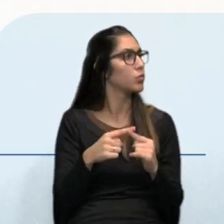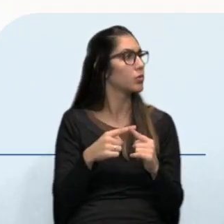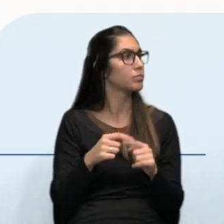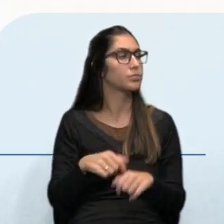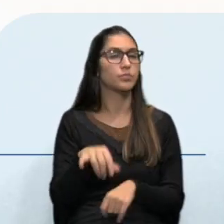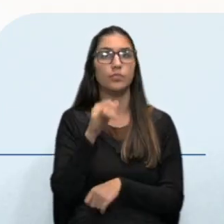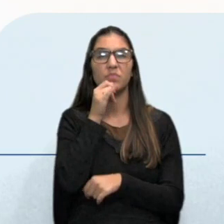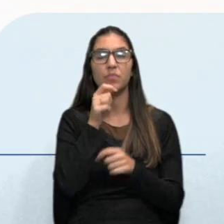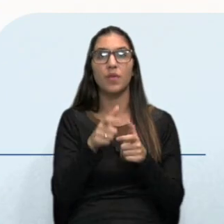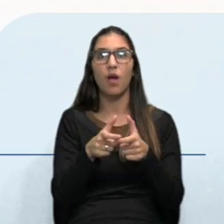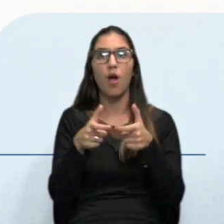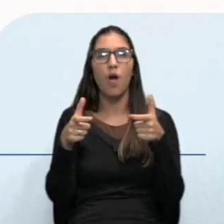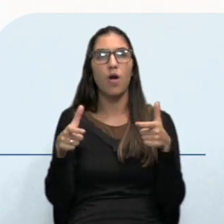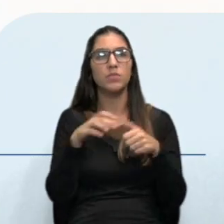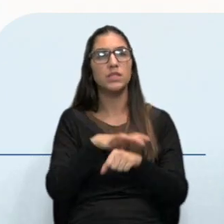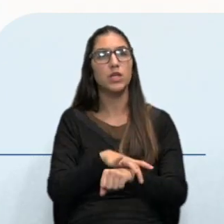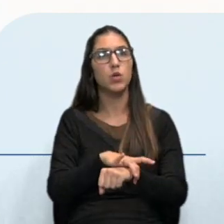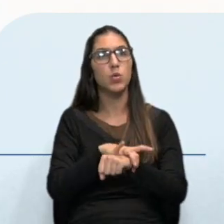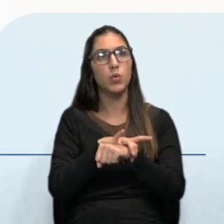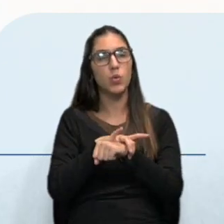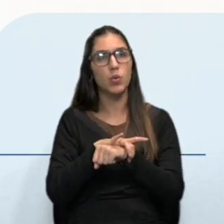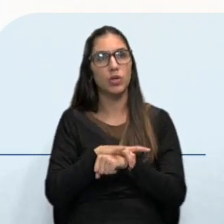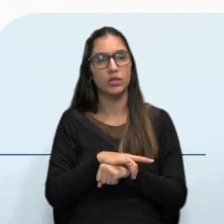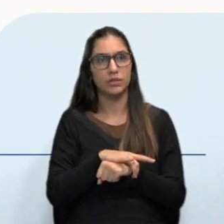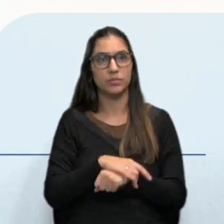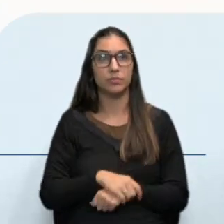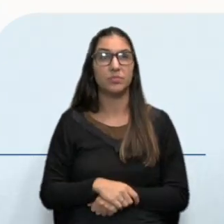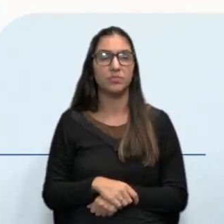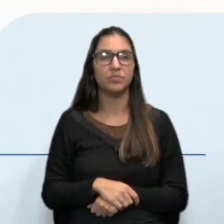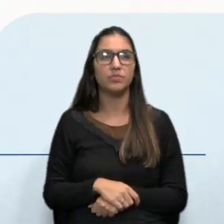exemplo, para aumentar a segurança. Aumentar a segurança.